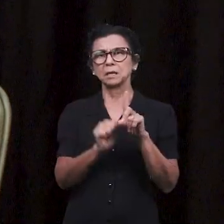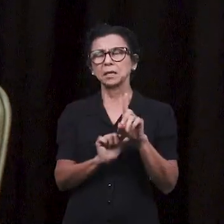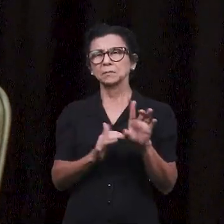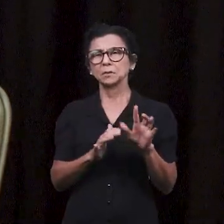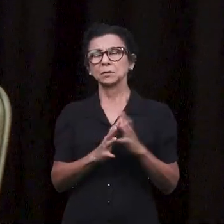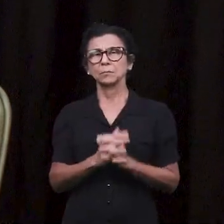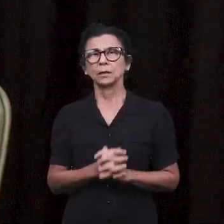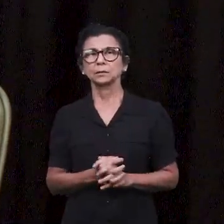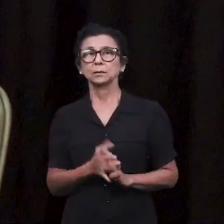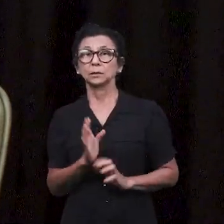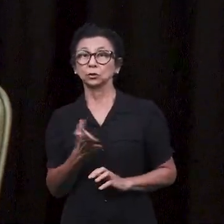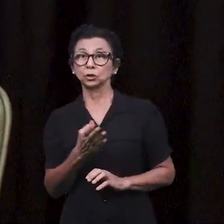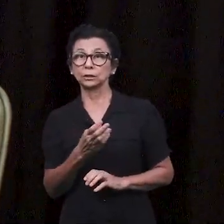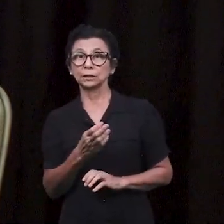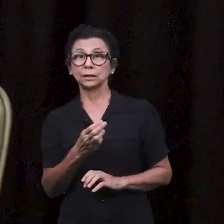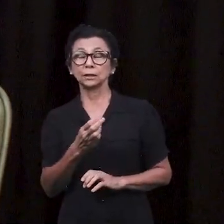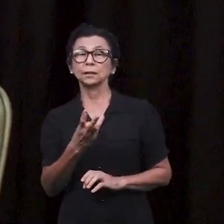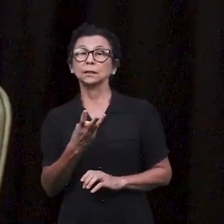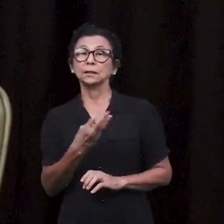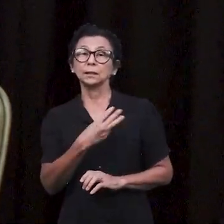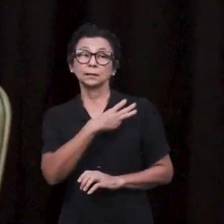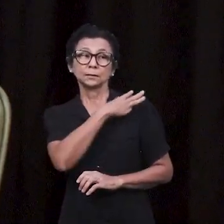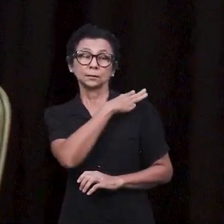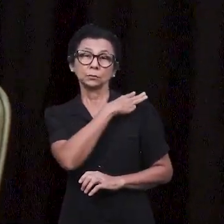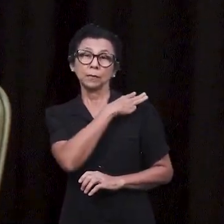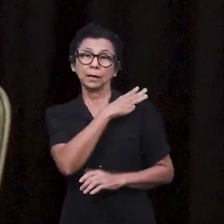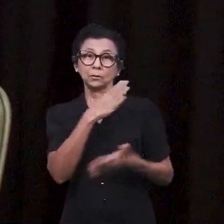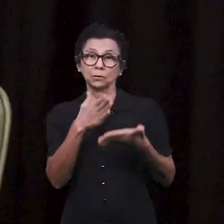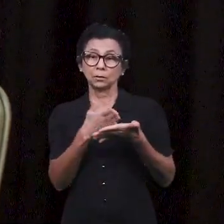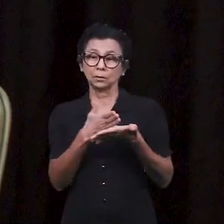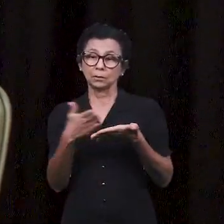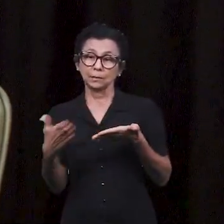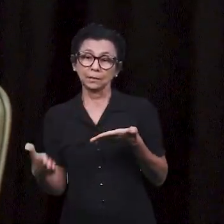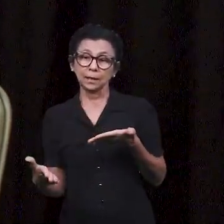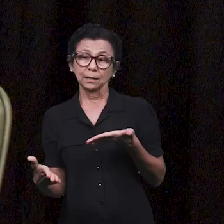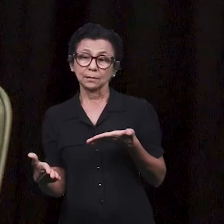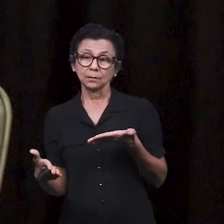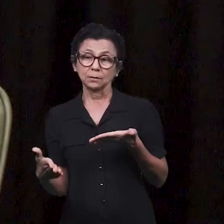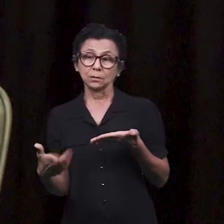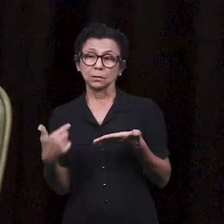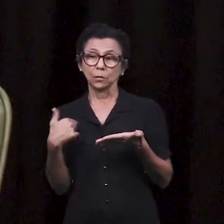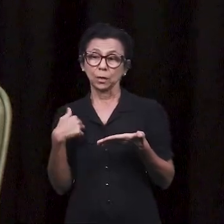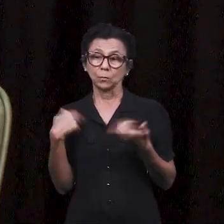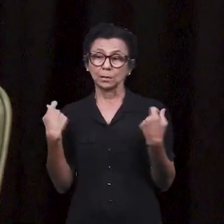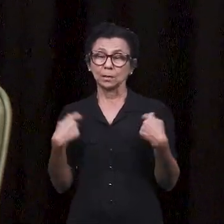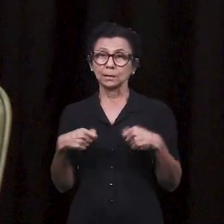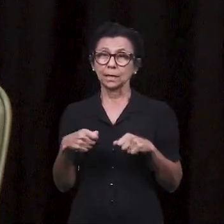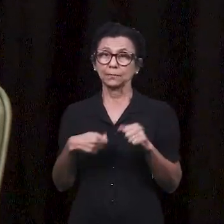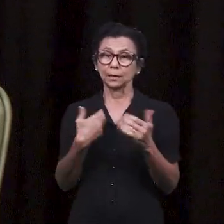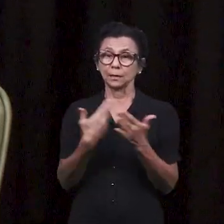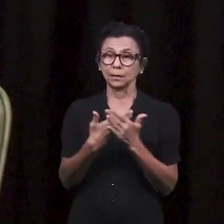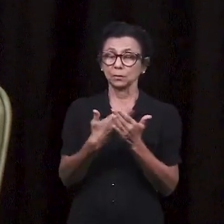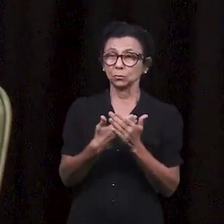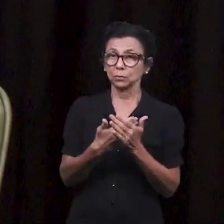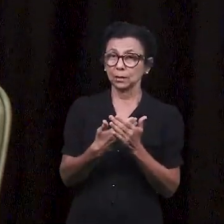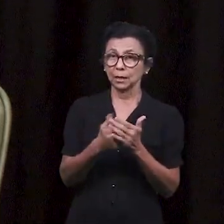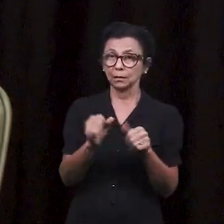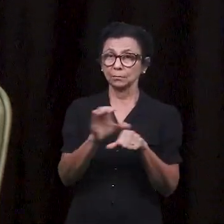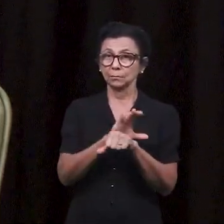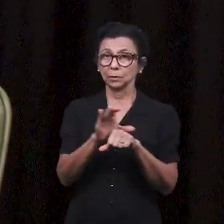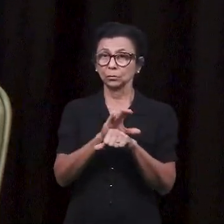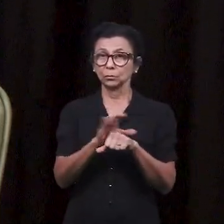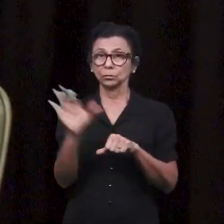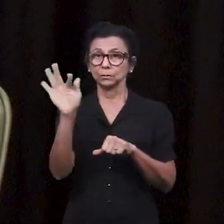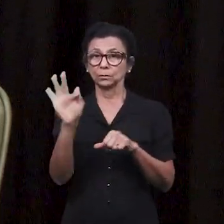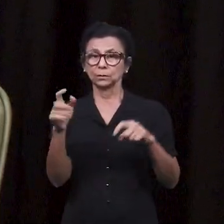médio. E eu teria que começar a me preparar para o curso de medicina. Ou seja, eu estaria competindo com várias pessoas que às